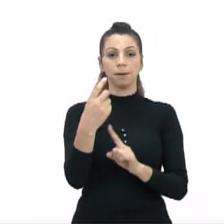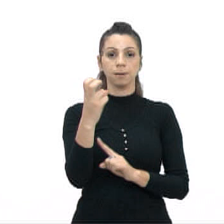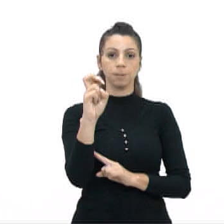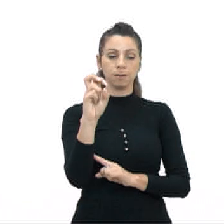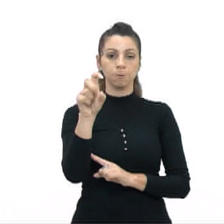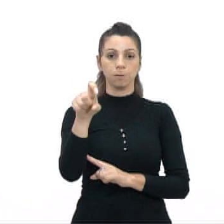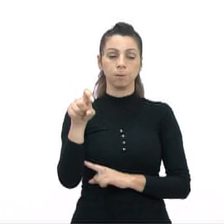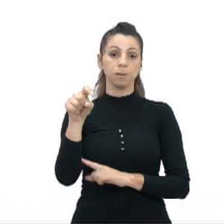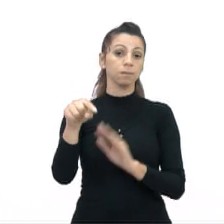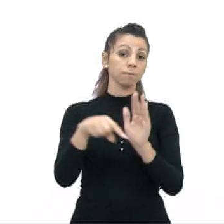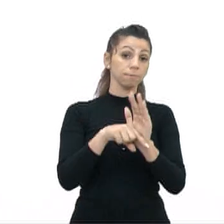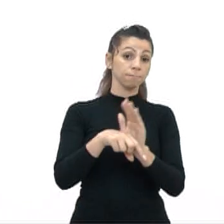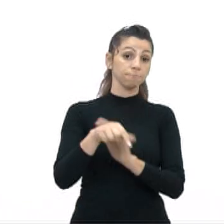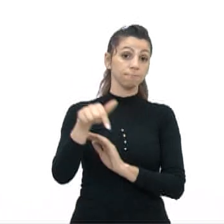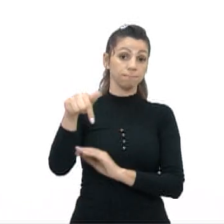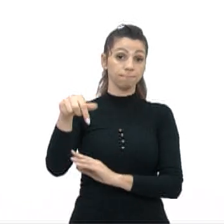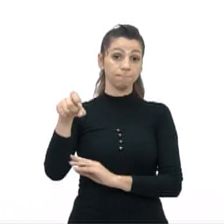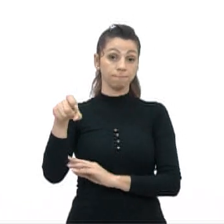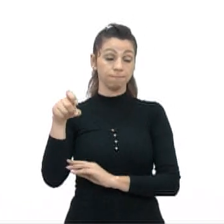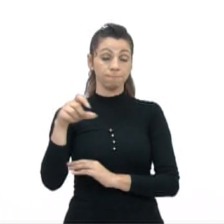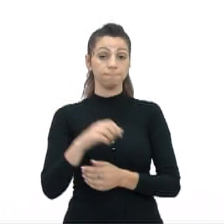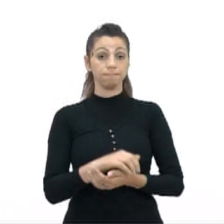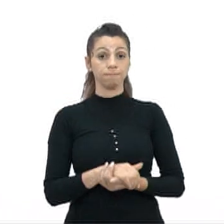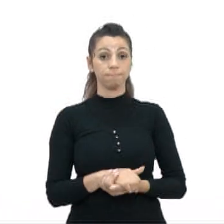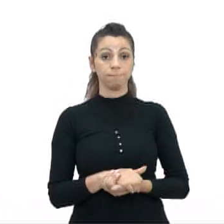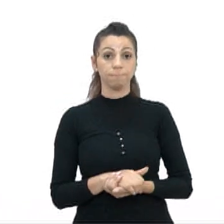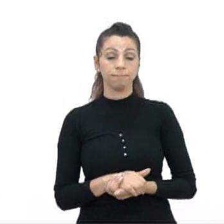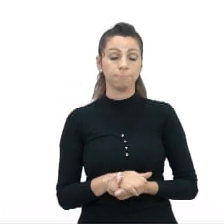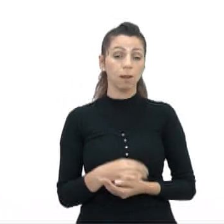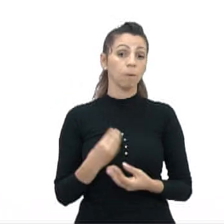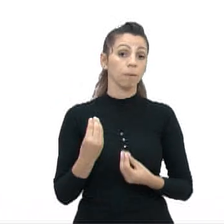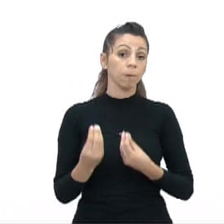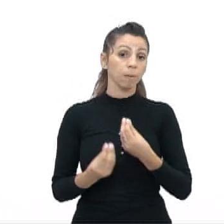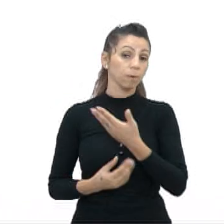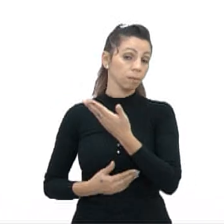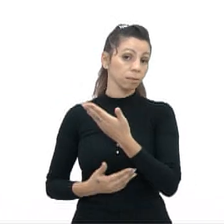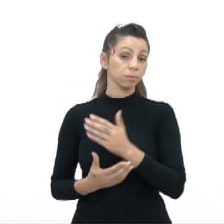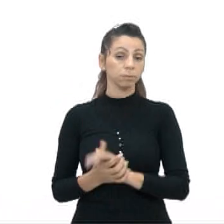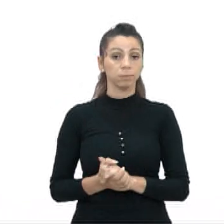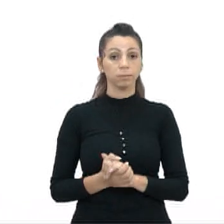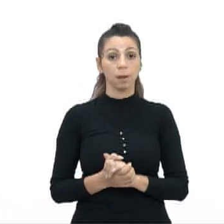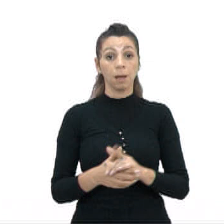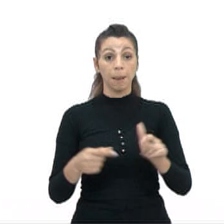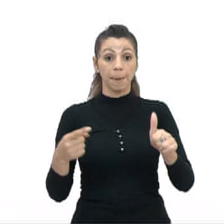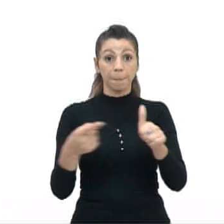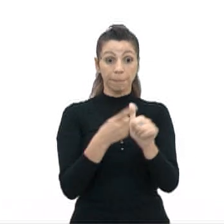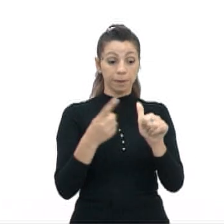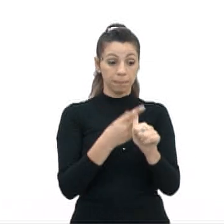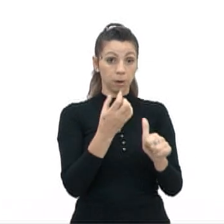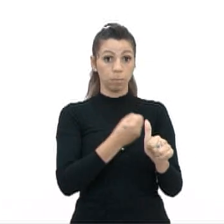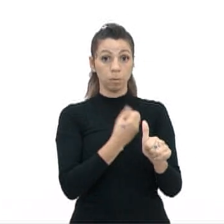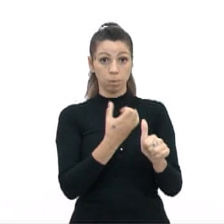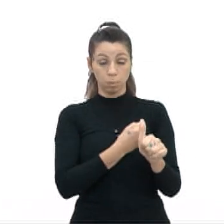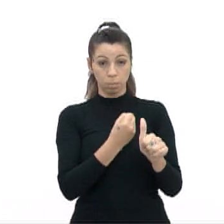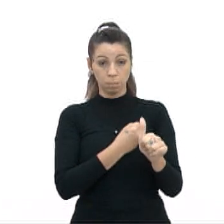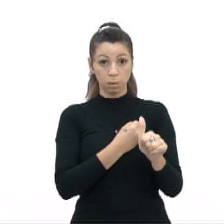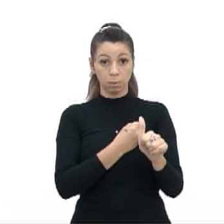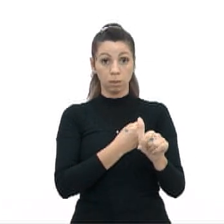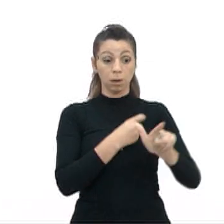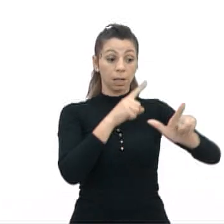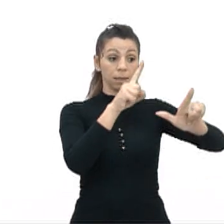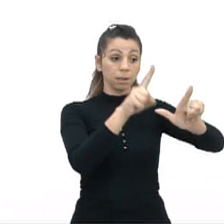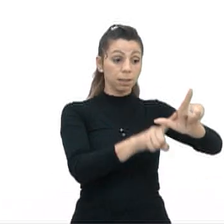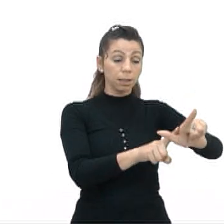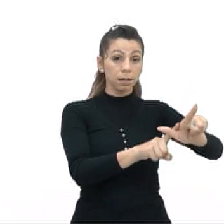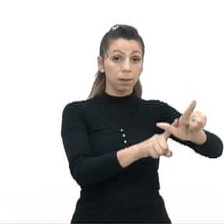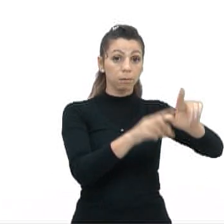7x. É um exemplo para a gente resolver. Qual é a ideia? Trabalha nos números e repete a parte literal. A parte literal